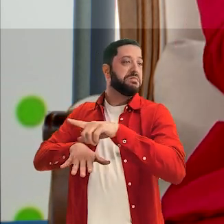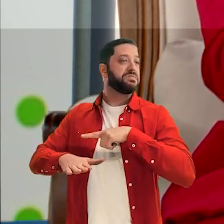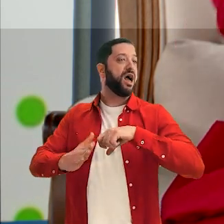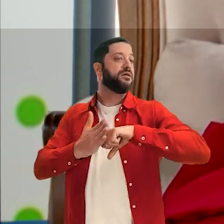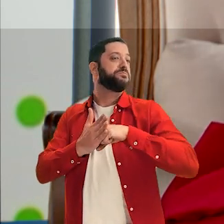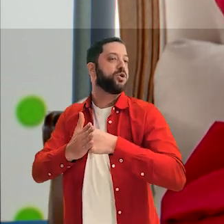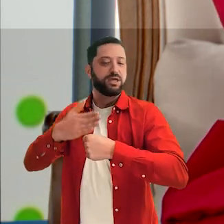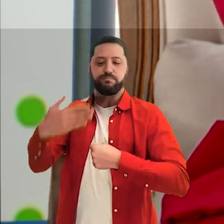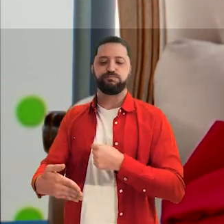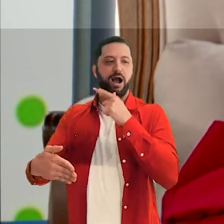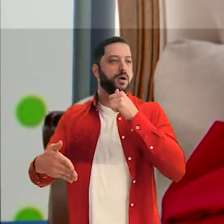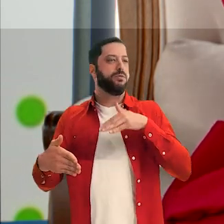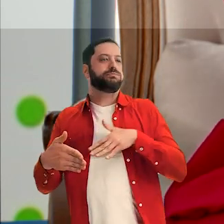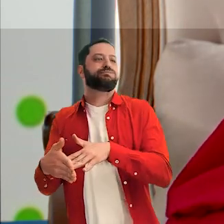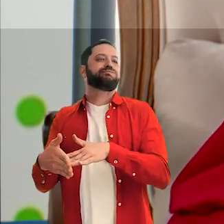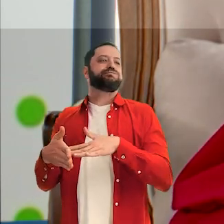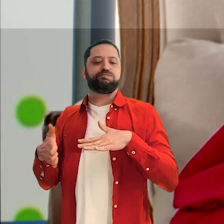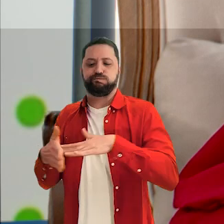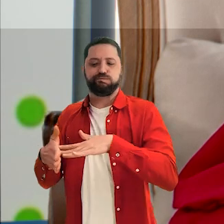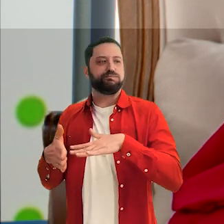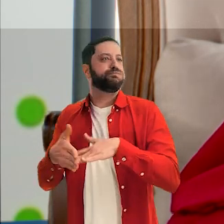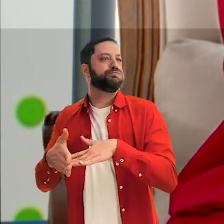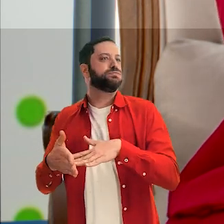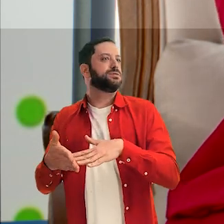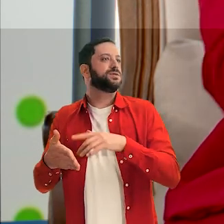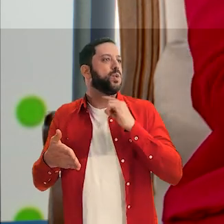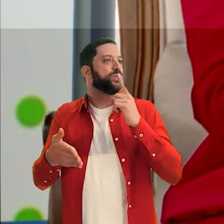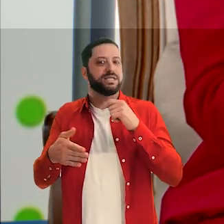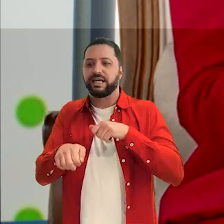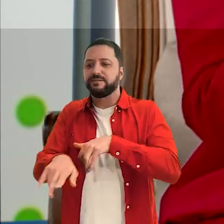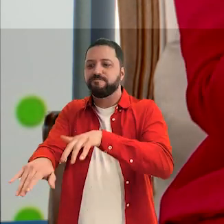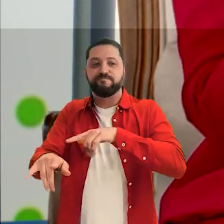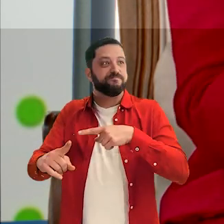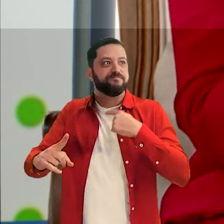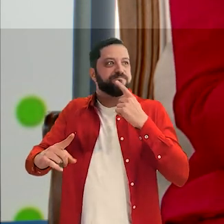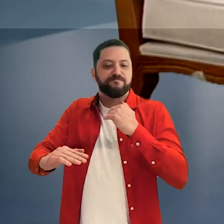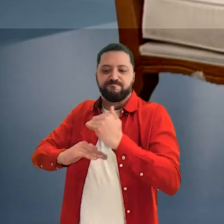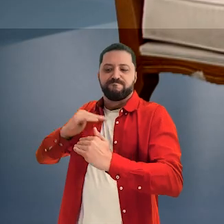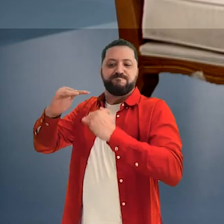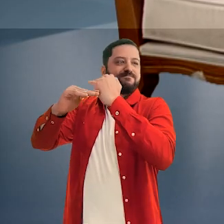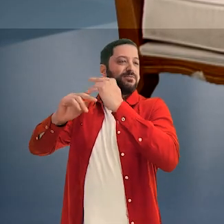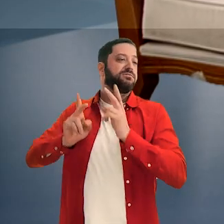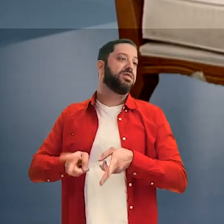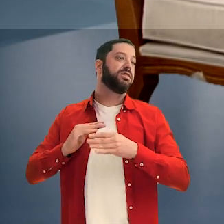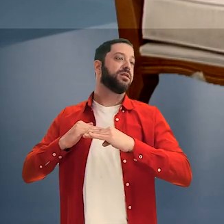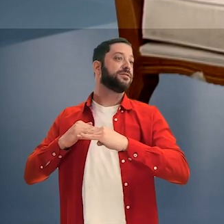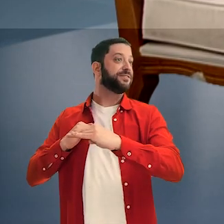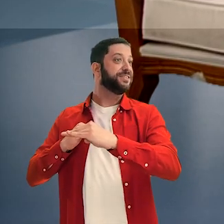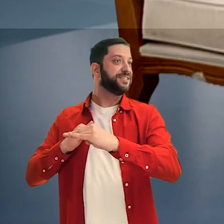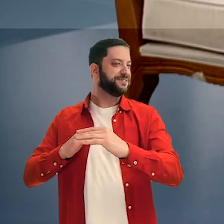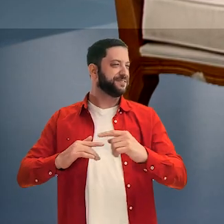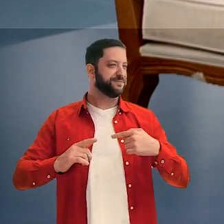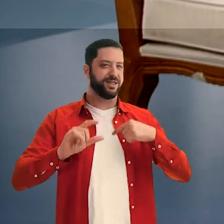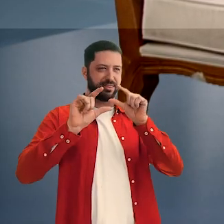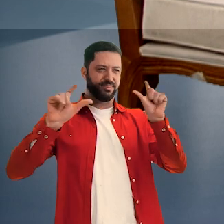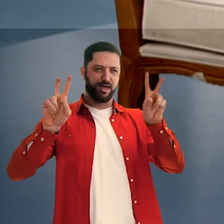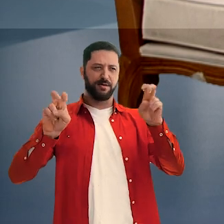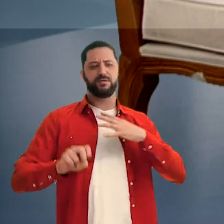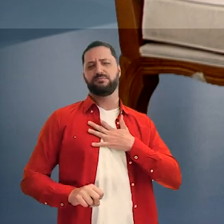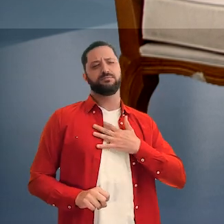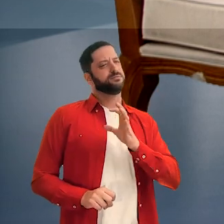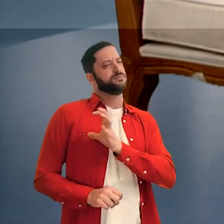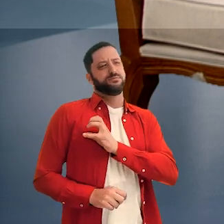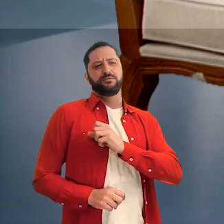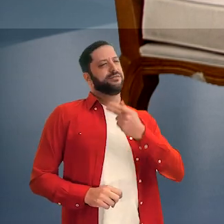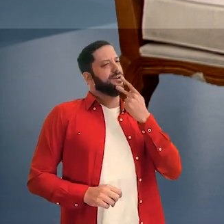e tá ali travado com uma barreira na frente, deixando de fluir, deixando de crescer, deixando de vivenciar coisas maravilhosas. Então, é